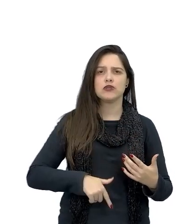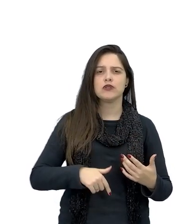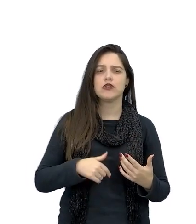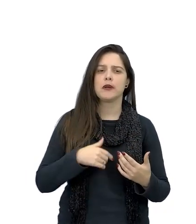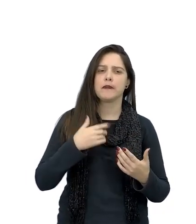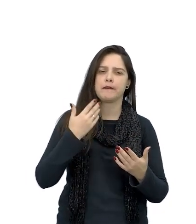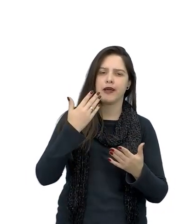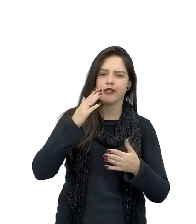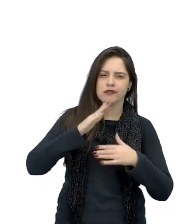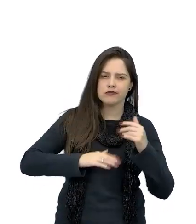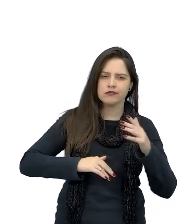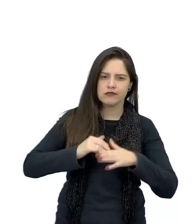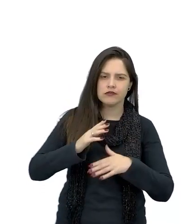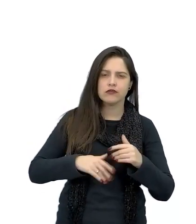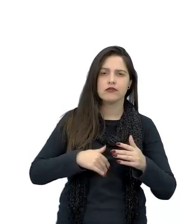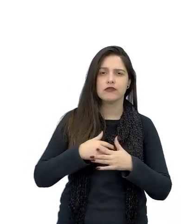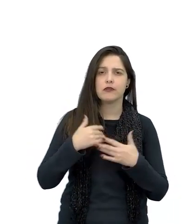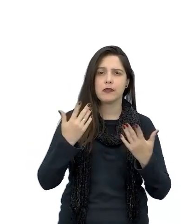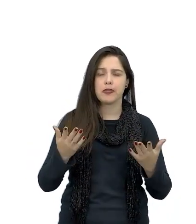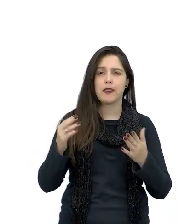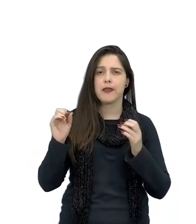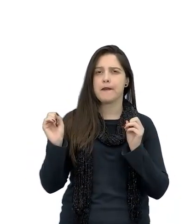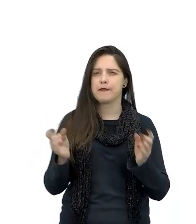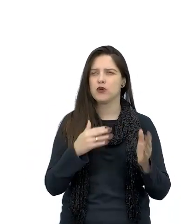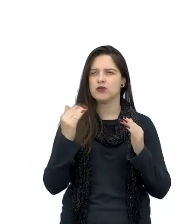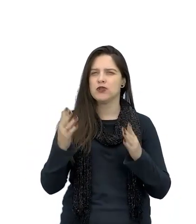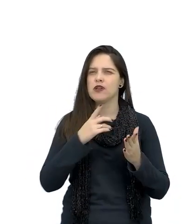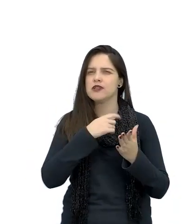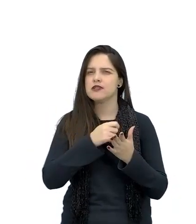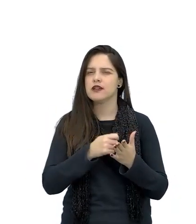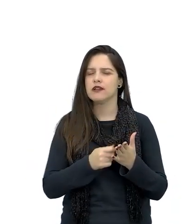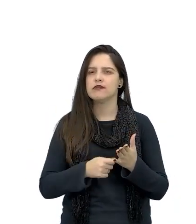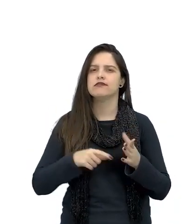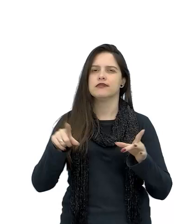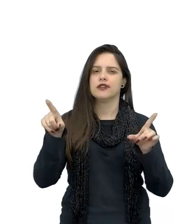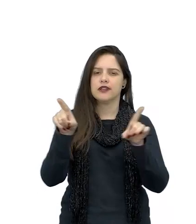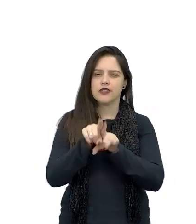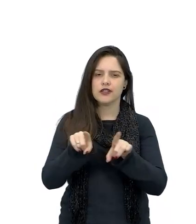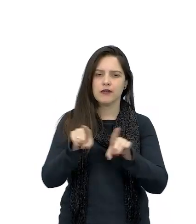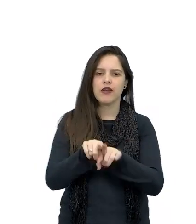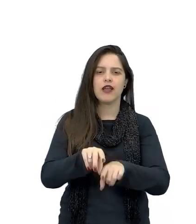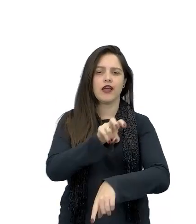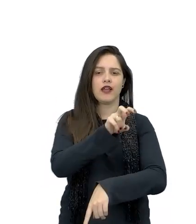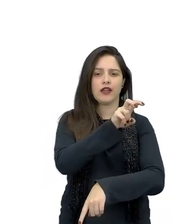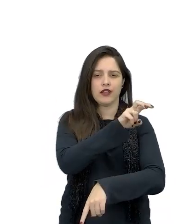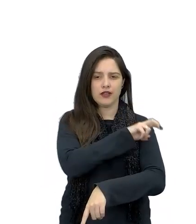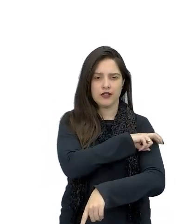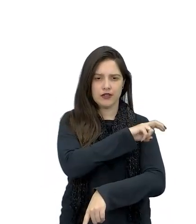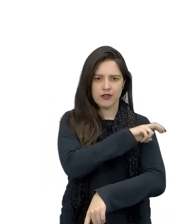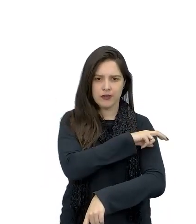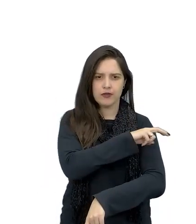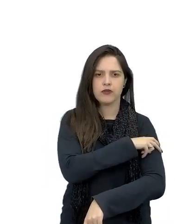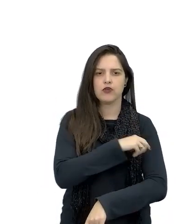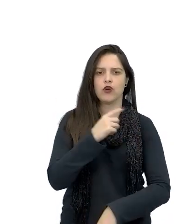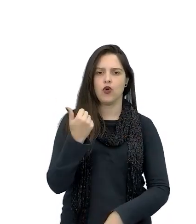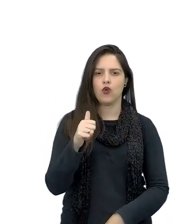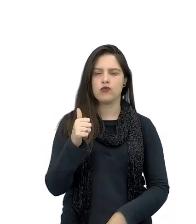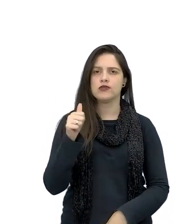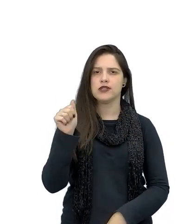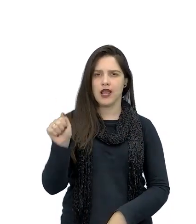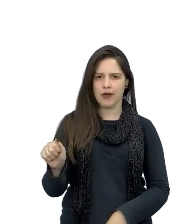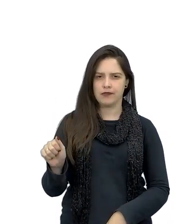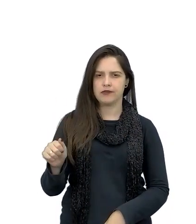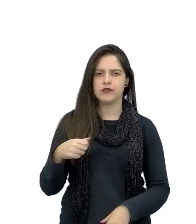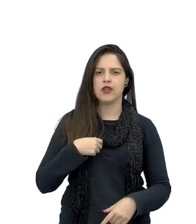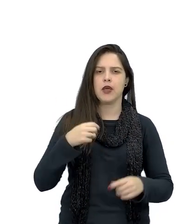uma habilidade, que aqui o foco é na produção escrita, também é do 5º ano, a 11A.